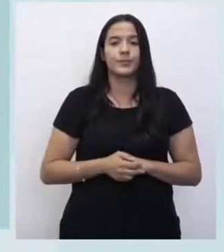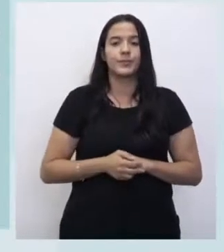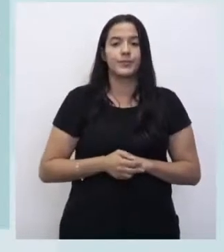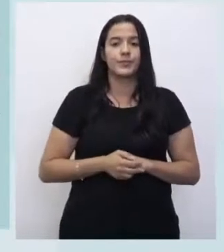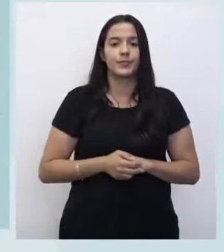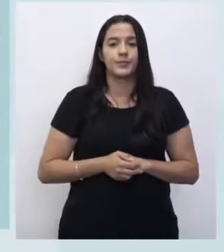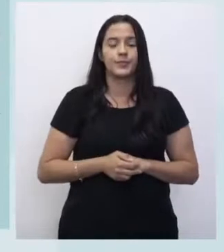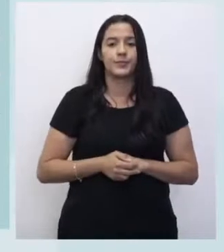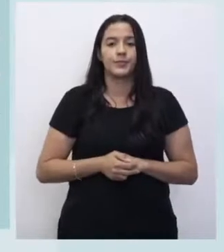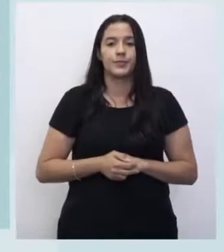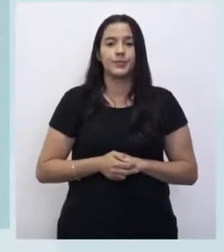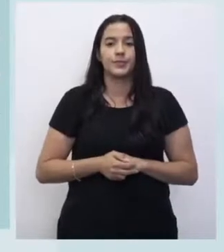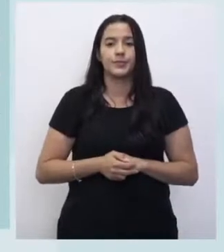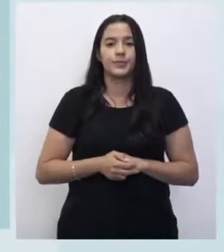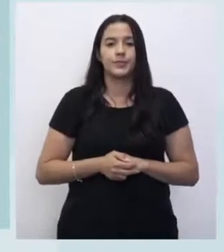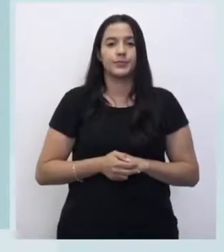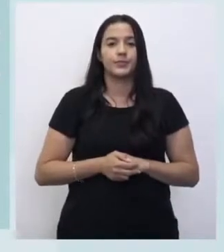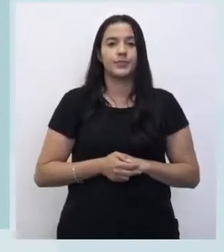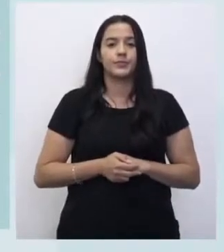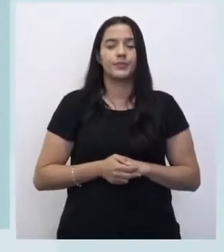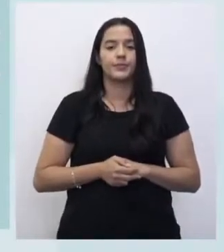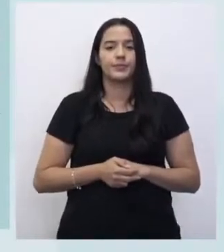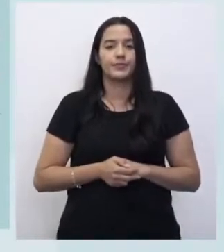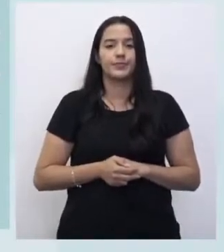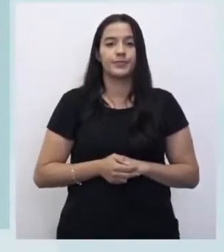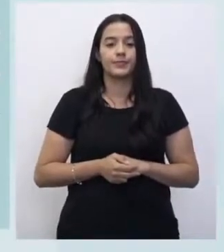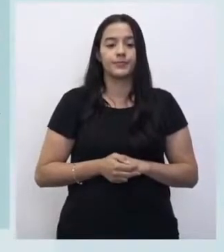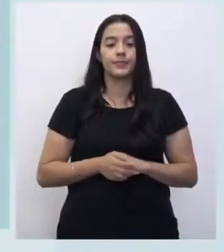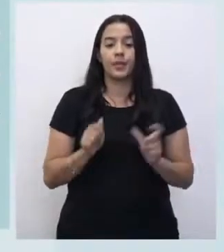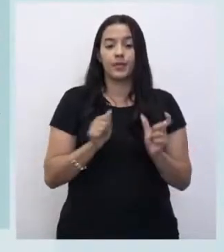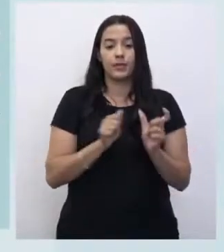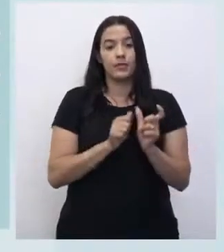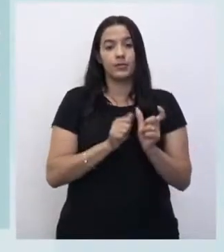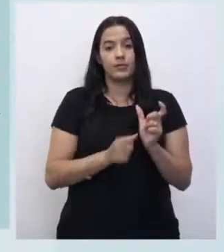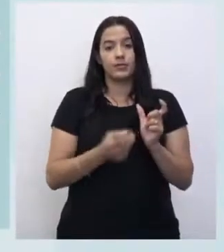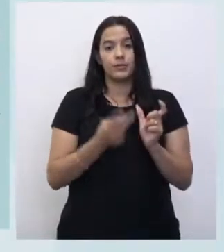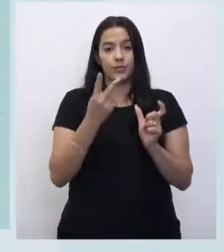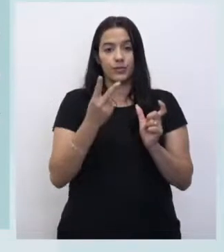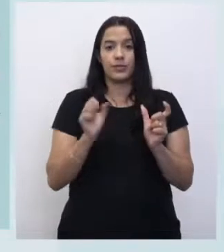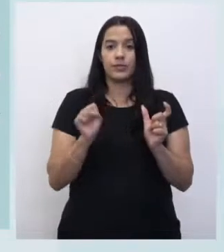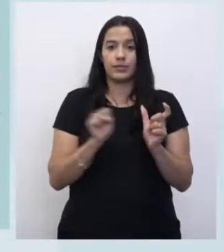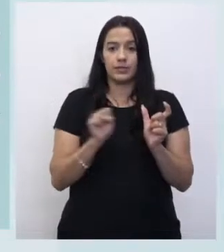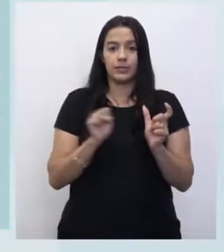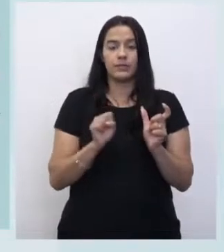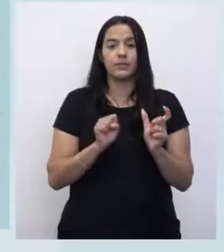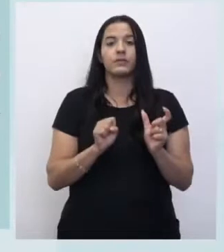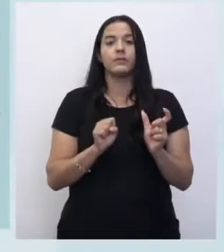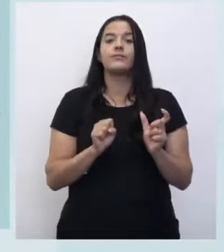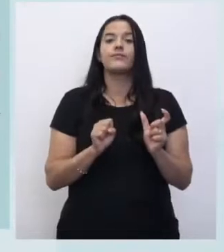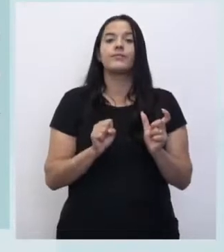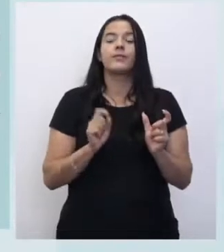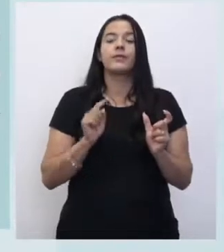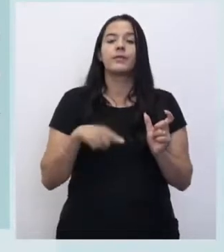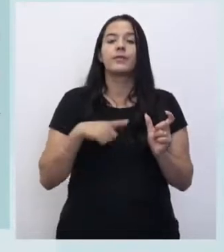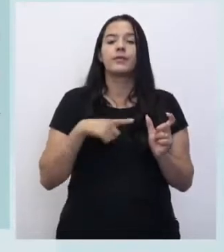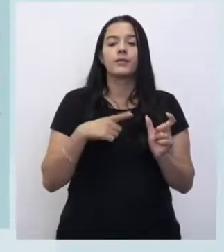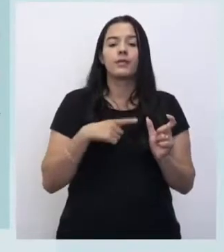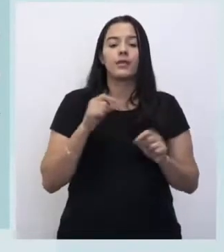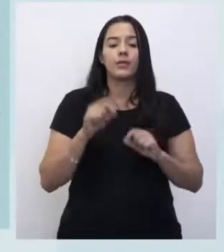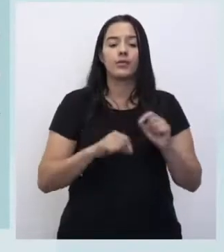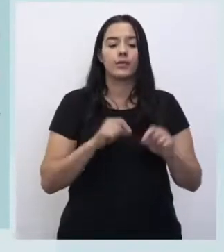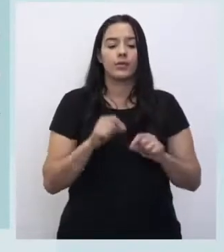the most or the est. Adjetivos com 2 sílabas que tem o the most